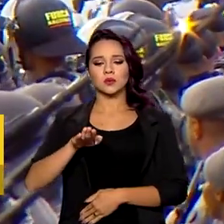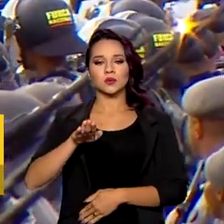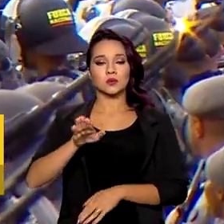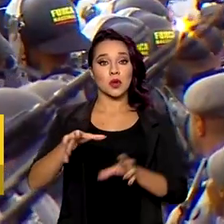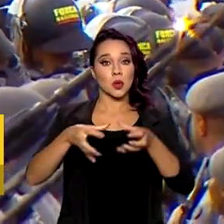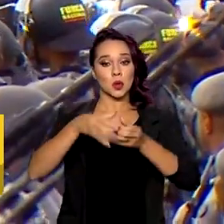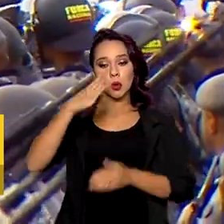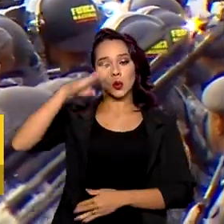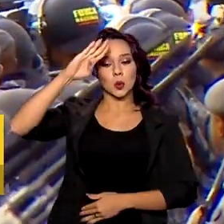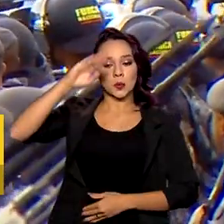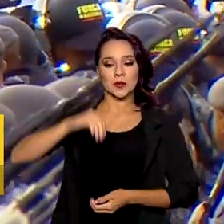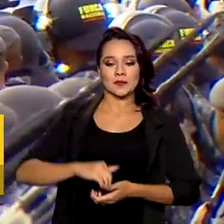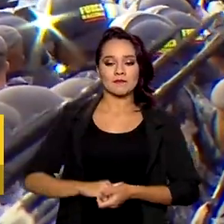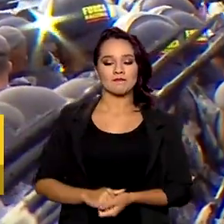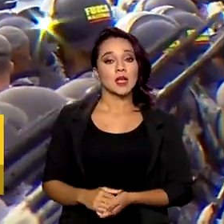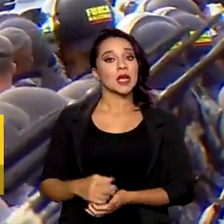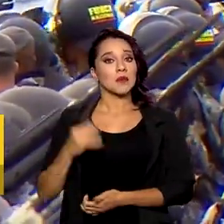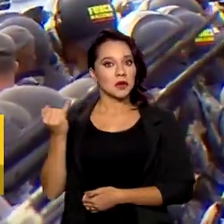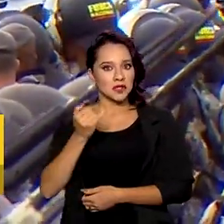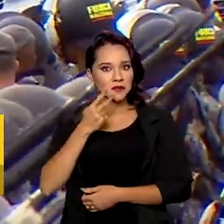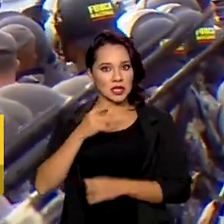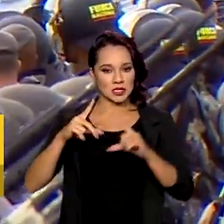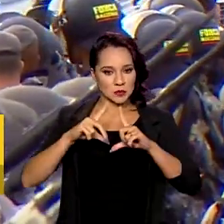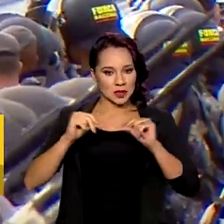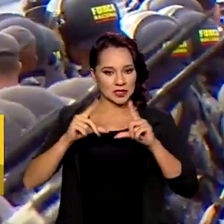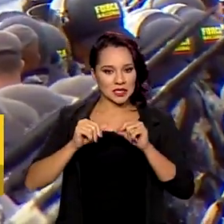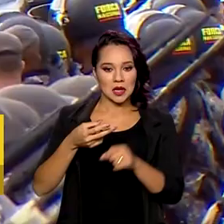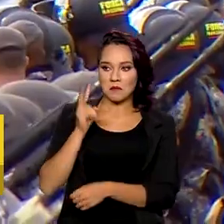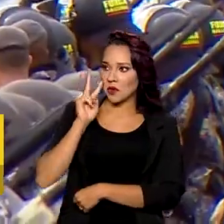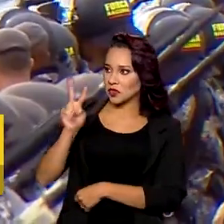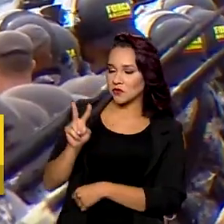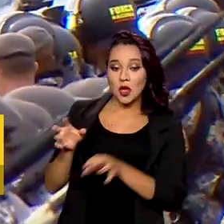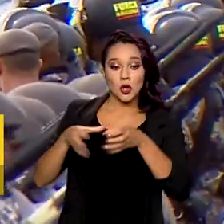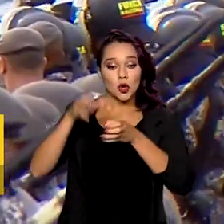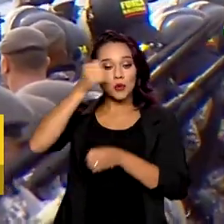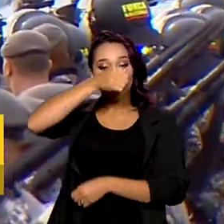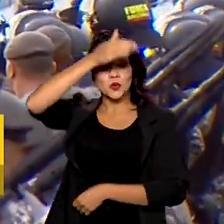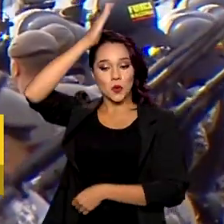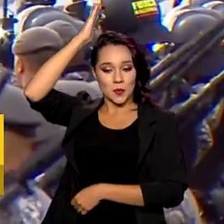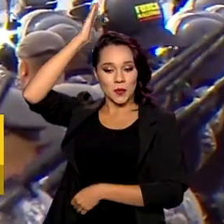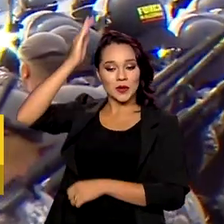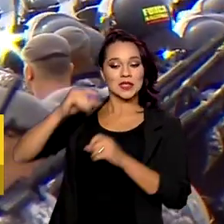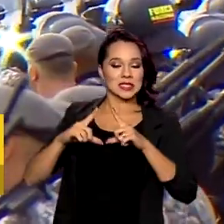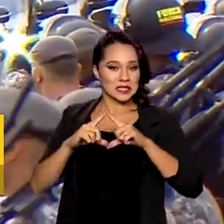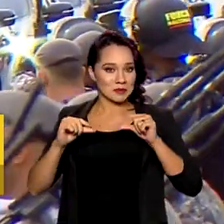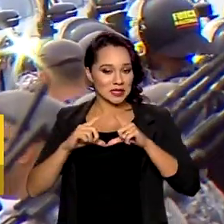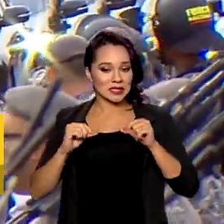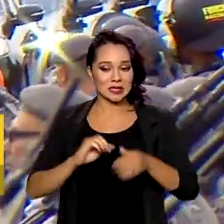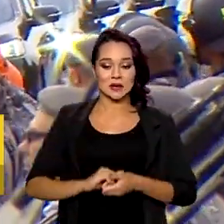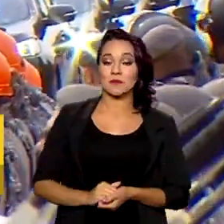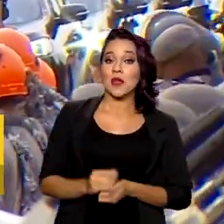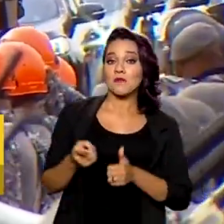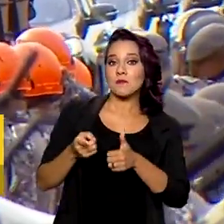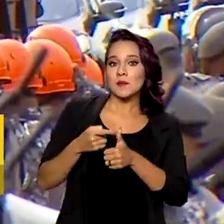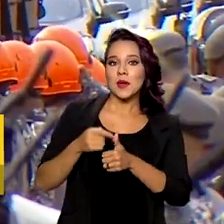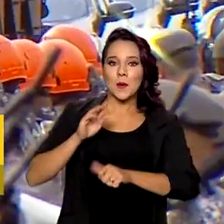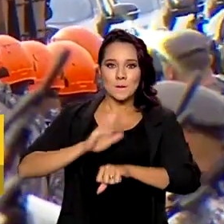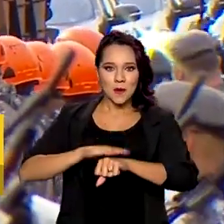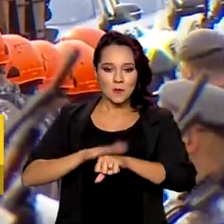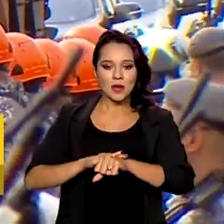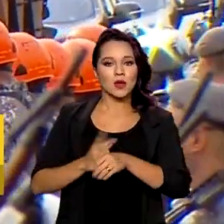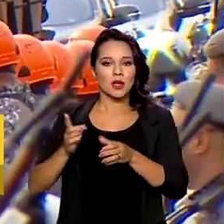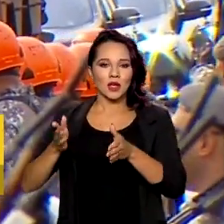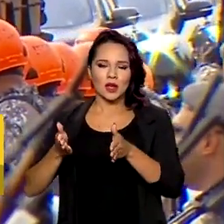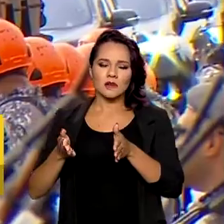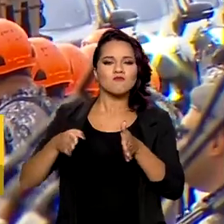tropa, não é isso, Coronel? E é bom falar também, né, quem é de Brasília, a gente pode ver que é o Corpo de Bombeiros Militar, né, do Distrito Federal, foi aquele primeiro momento onde ele